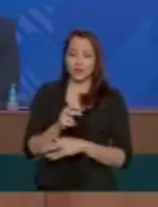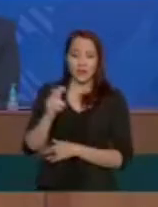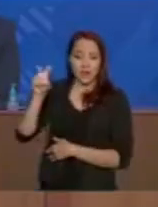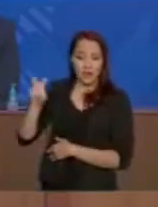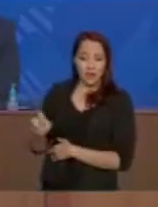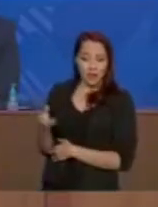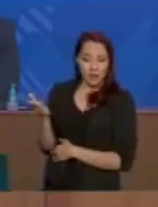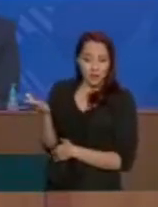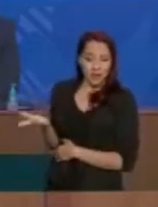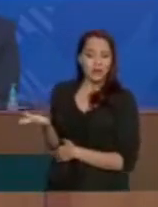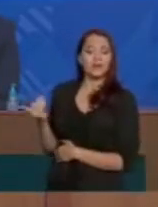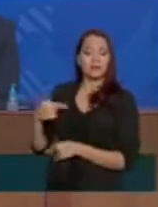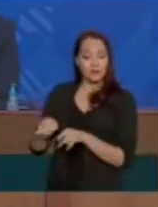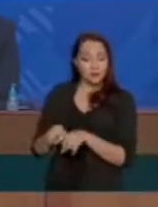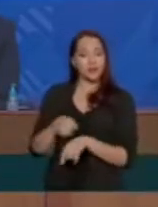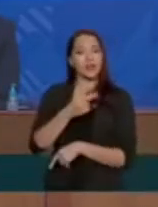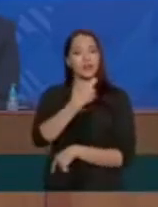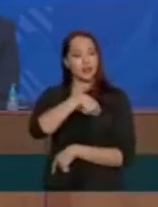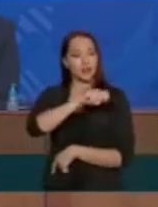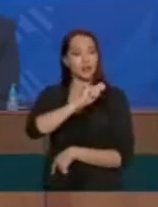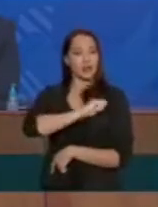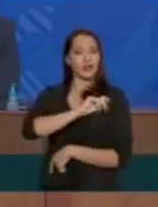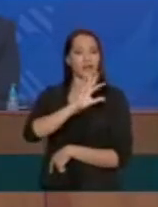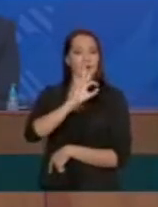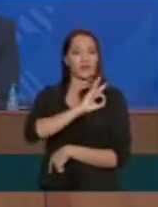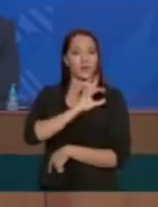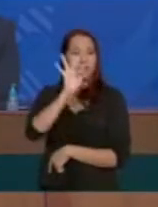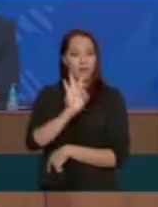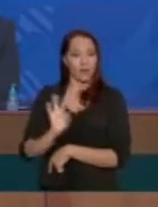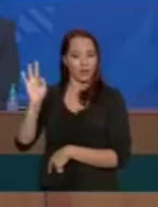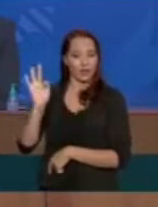também é delegado de Polícia Federal.